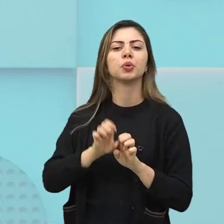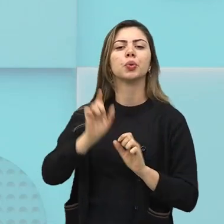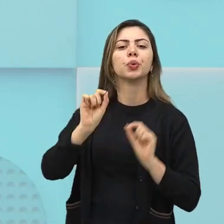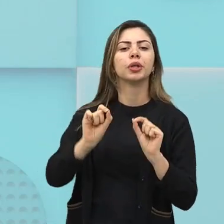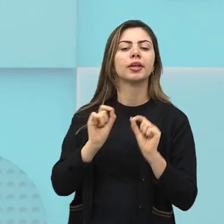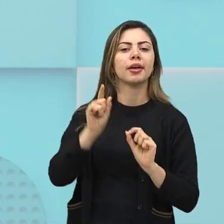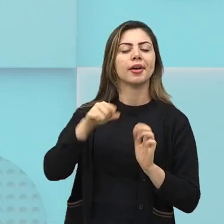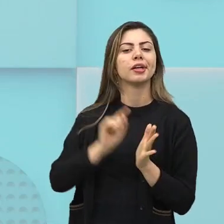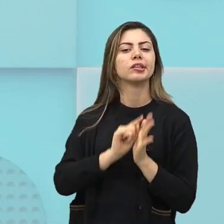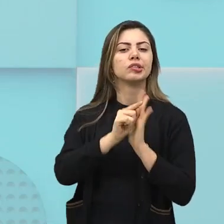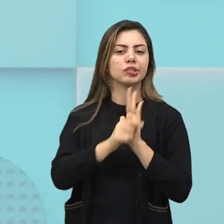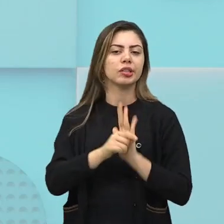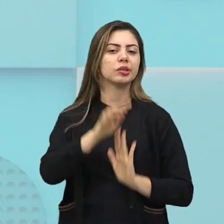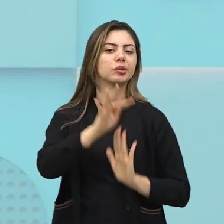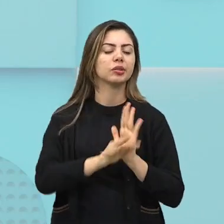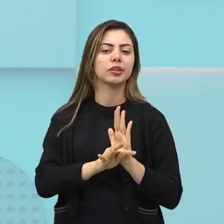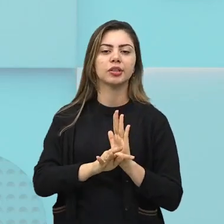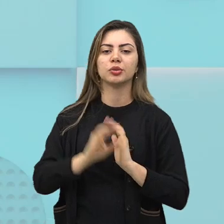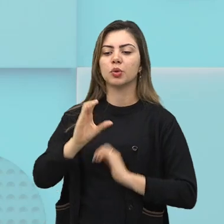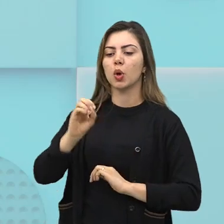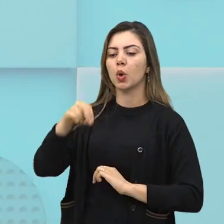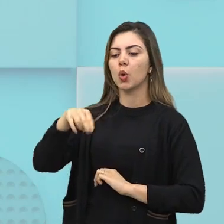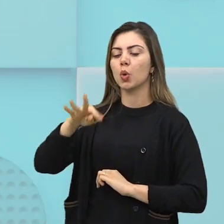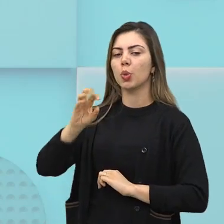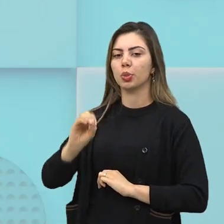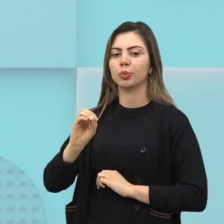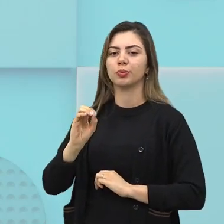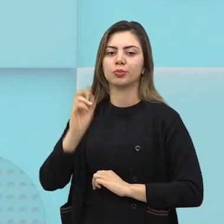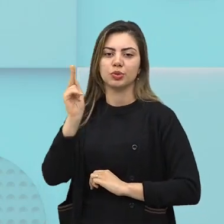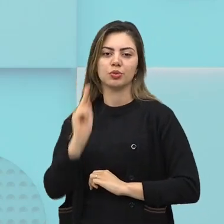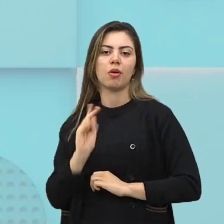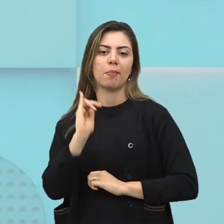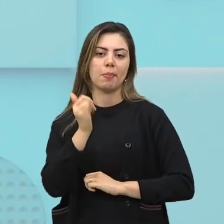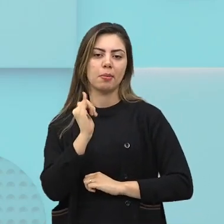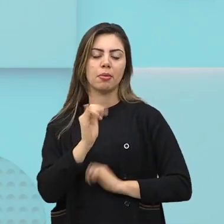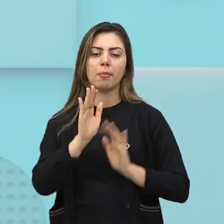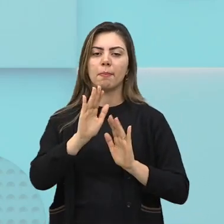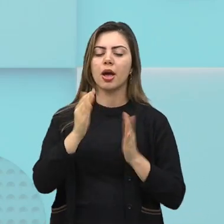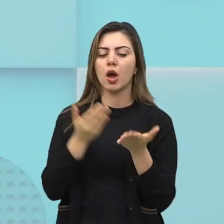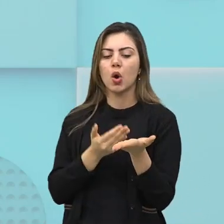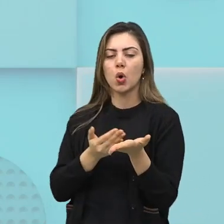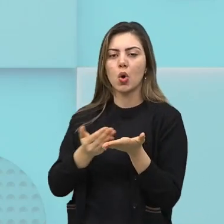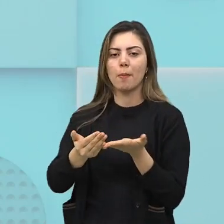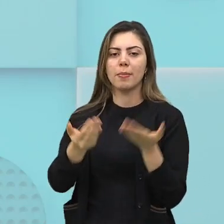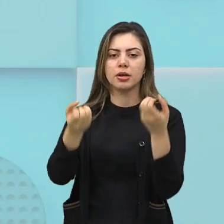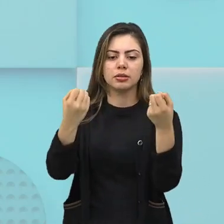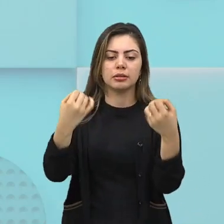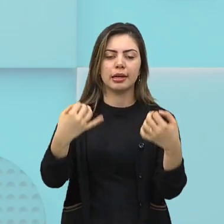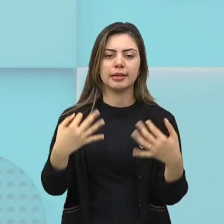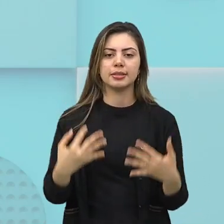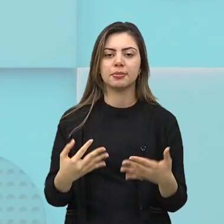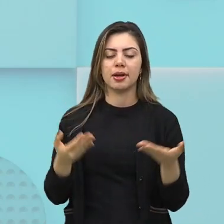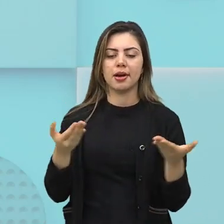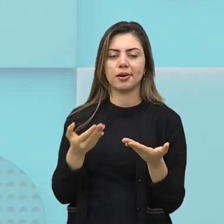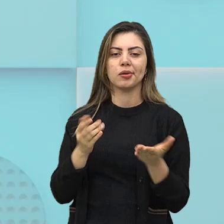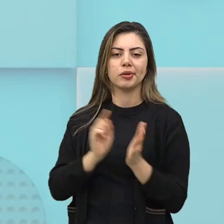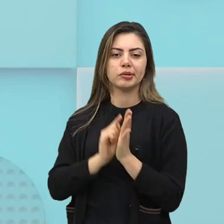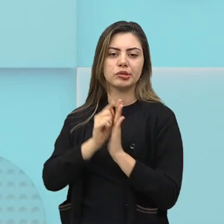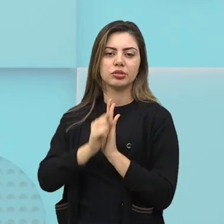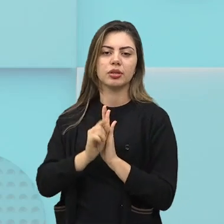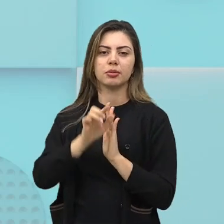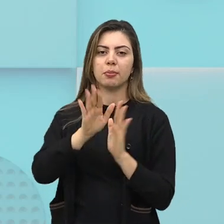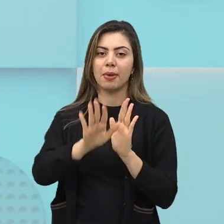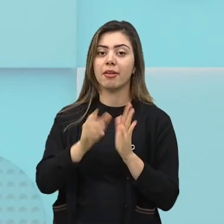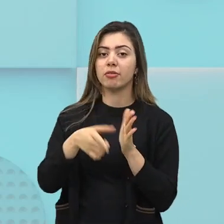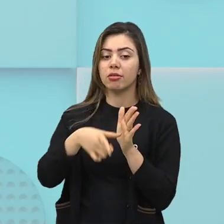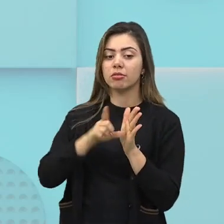gênero textual conto. E para nós começarmos a desenvolver esse gênero, vocês